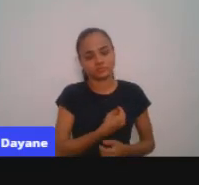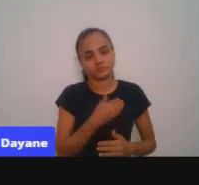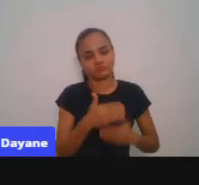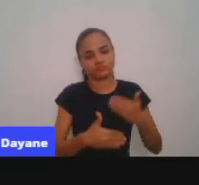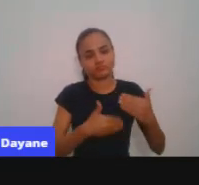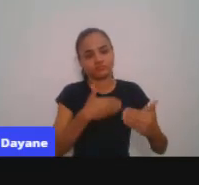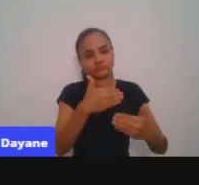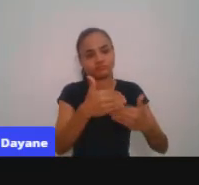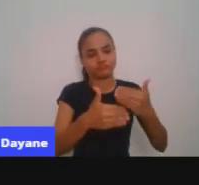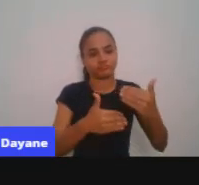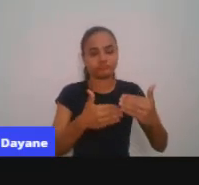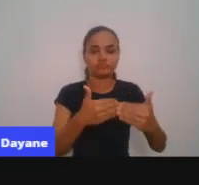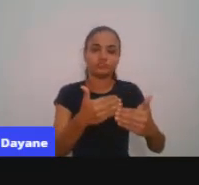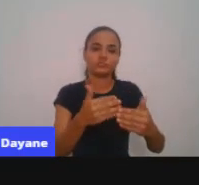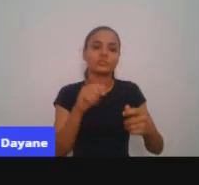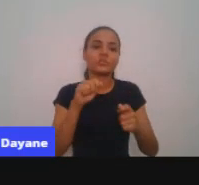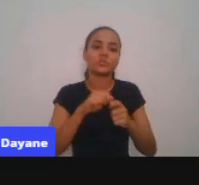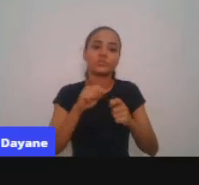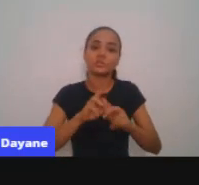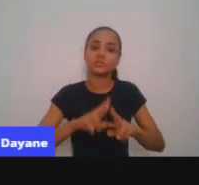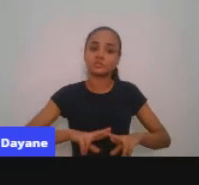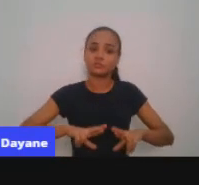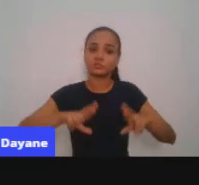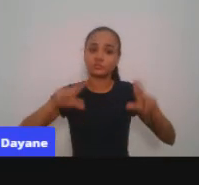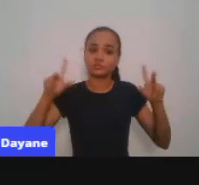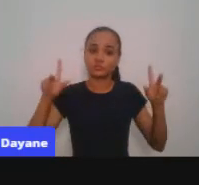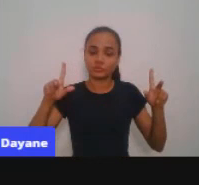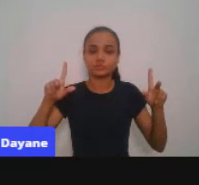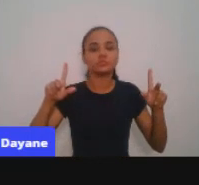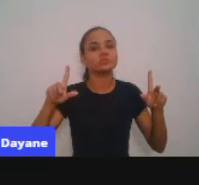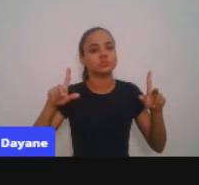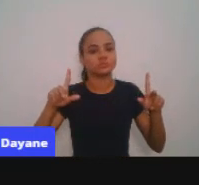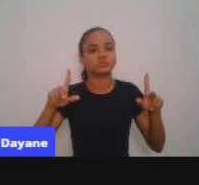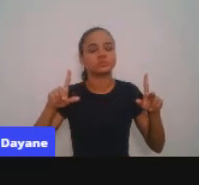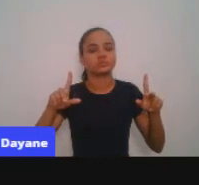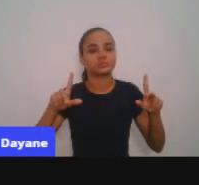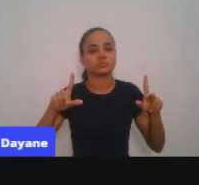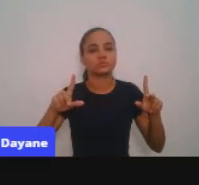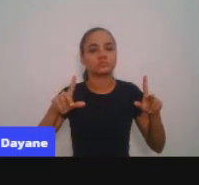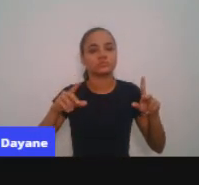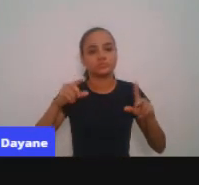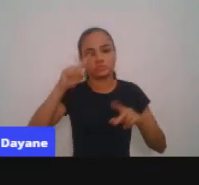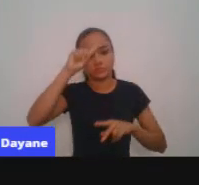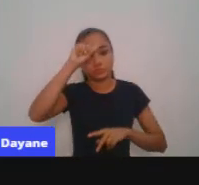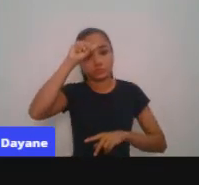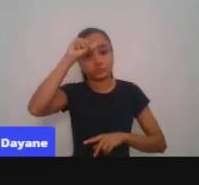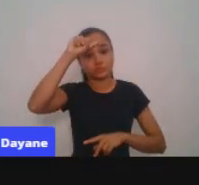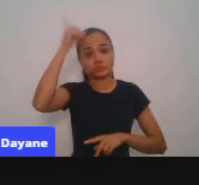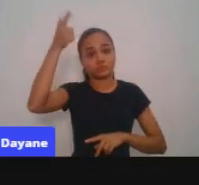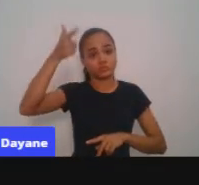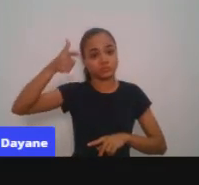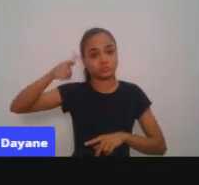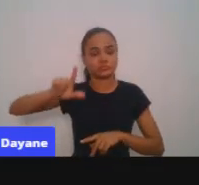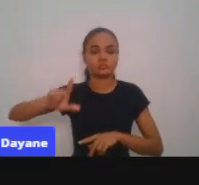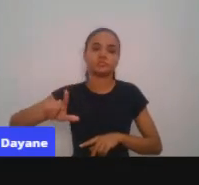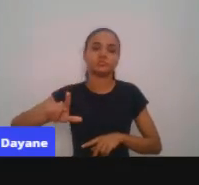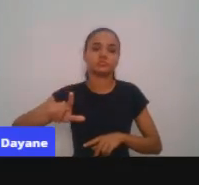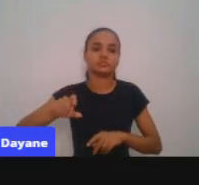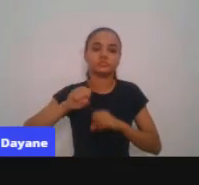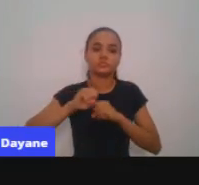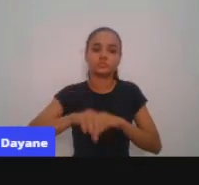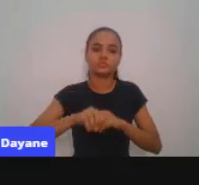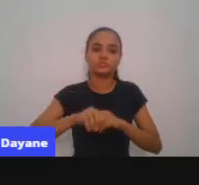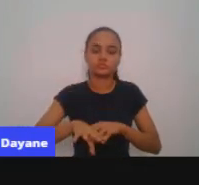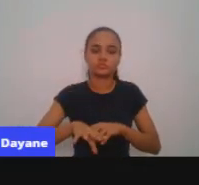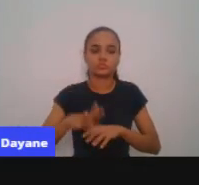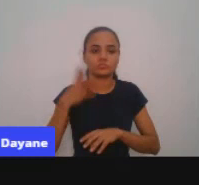sempre fez. Pode passar, por favor? E daí de fazer diferente, de nos reinventar na educação infantil, que foi um lugar que nós escolhemos há